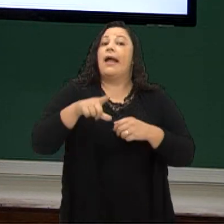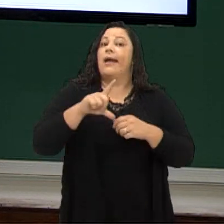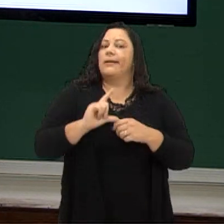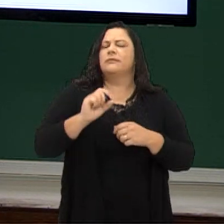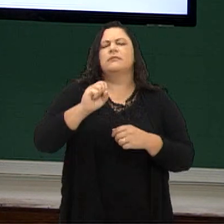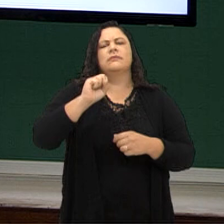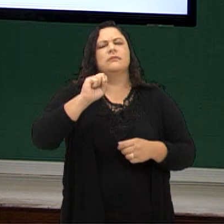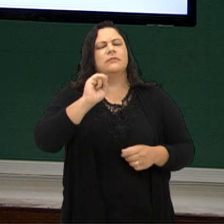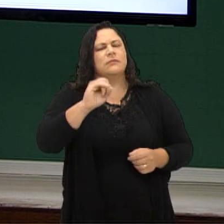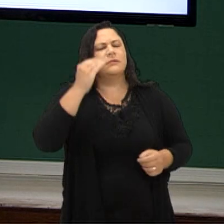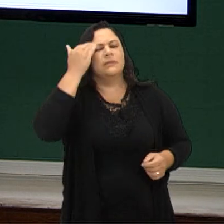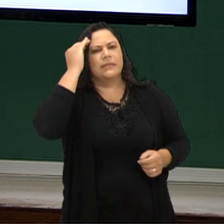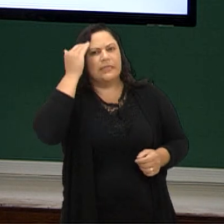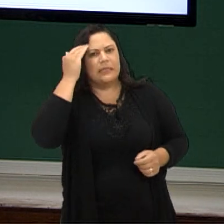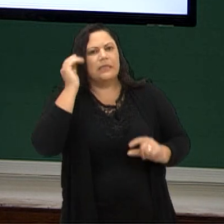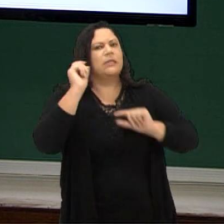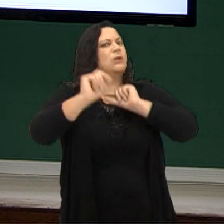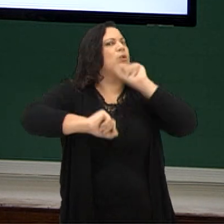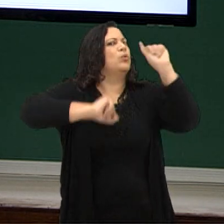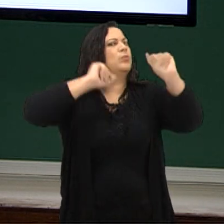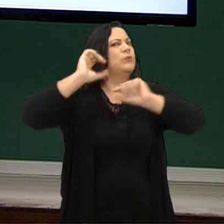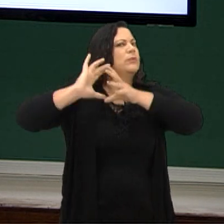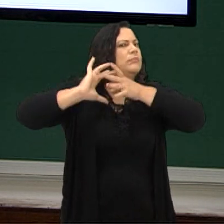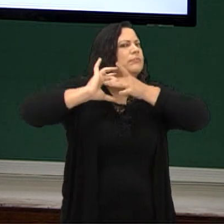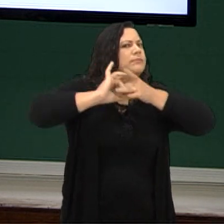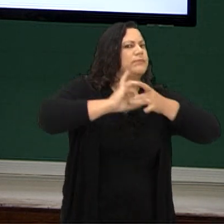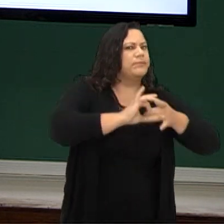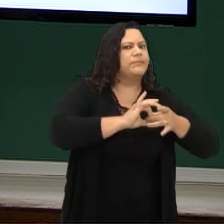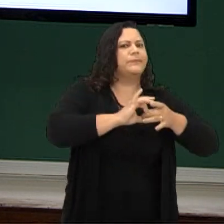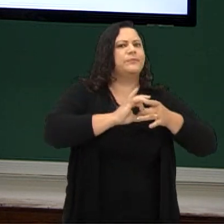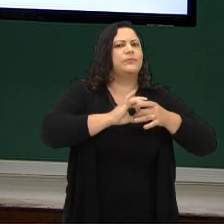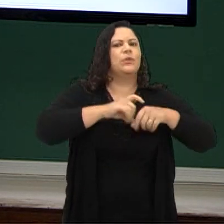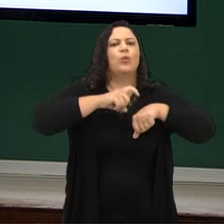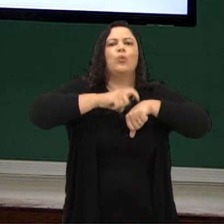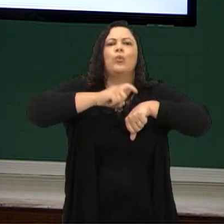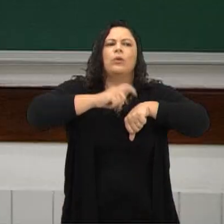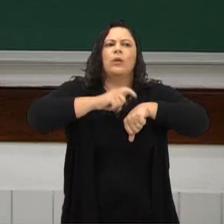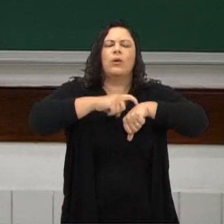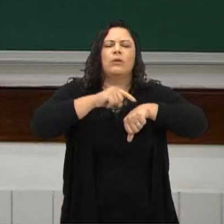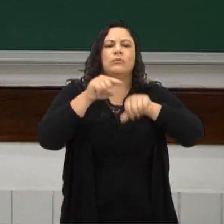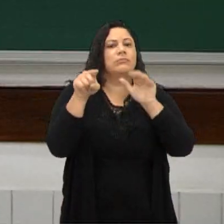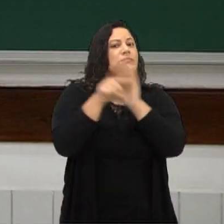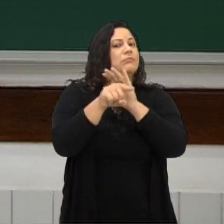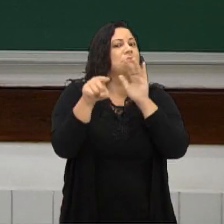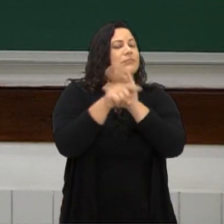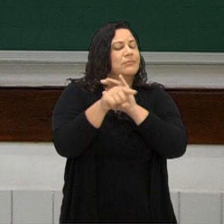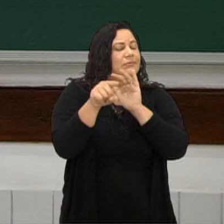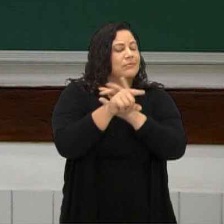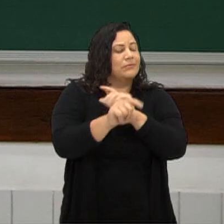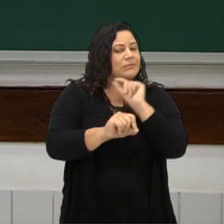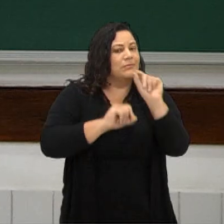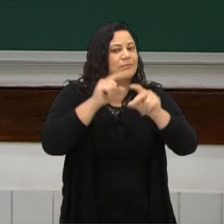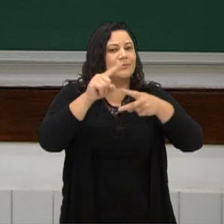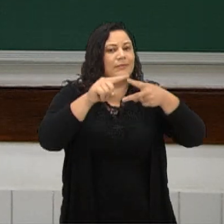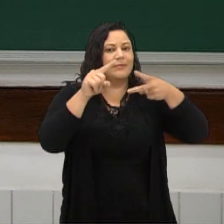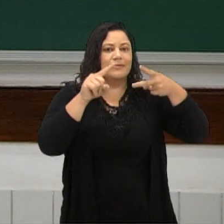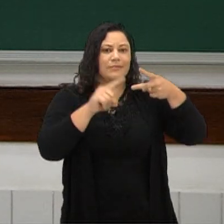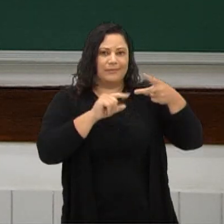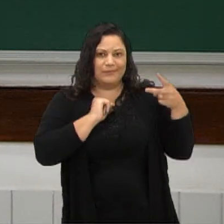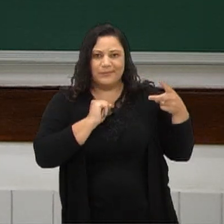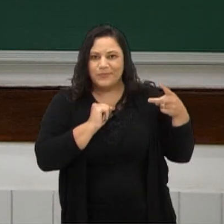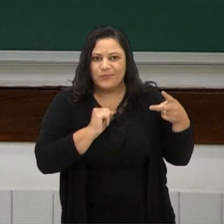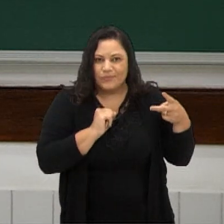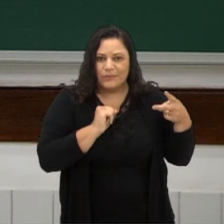do contexto do relógio, por que estamos vendo o relógio, a professora vai colocar essas duas perguntinhas, certo? Envolvendo o relógio